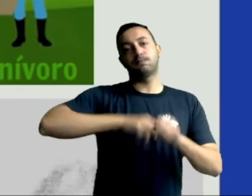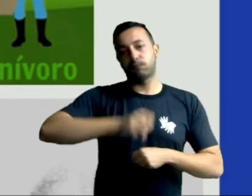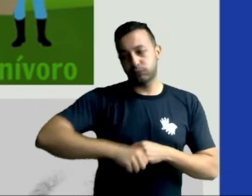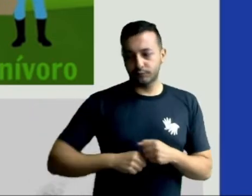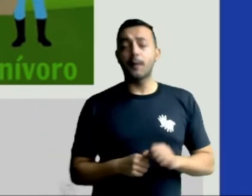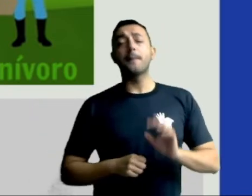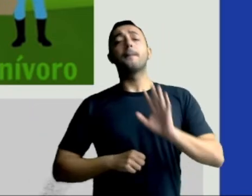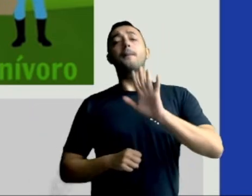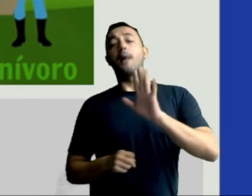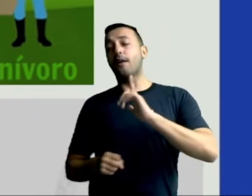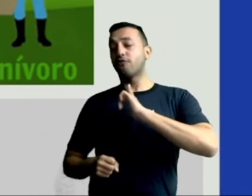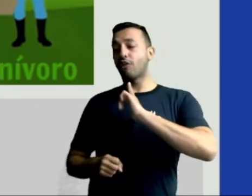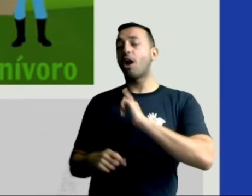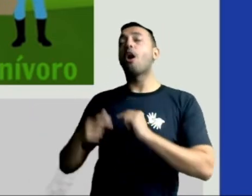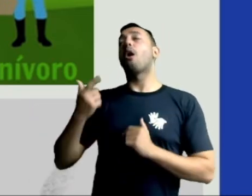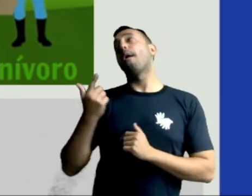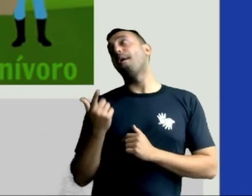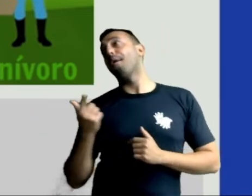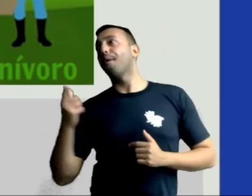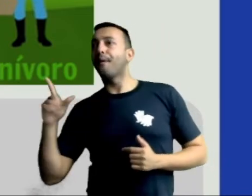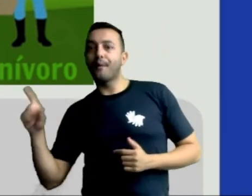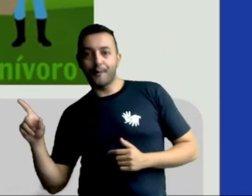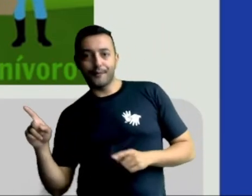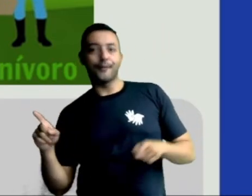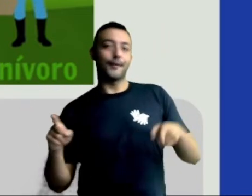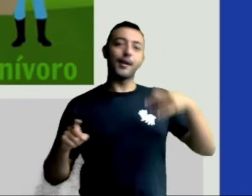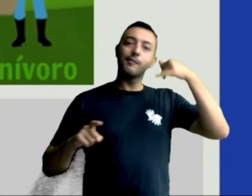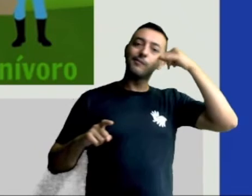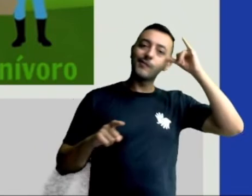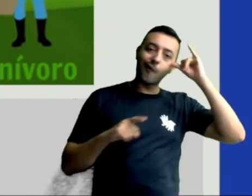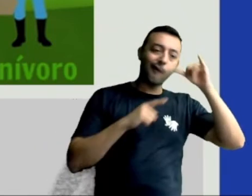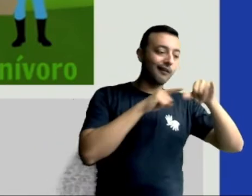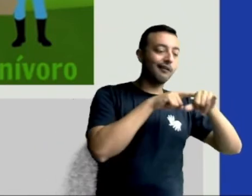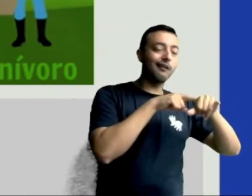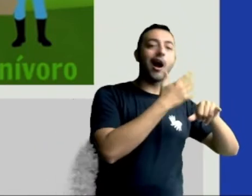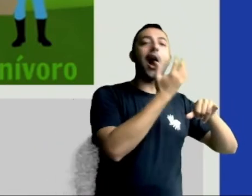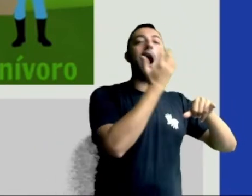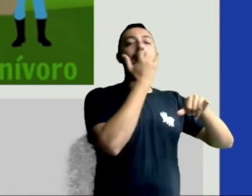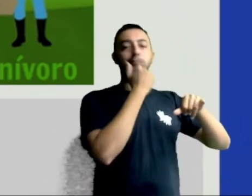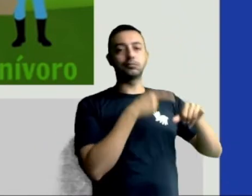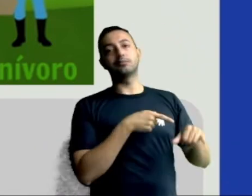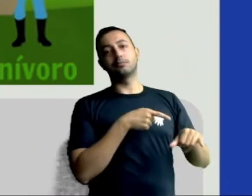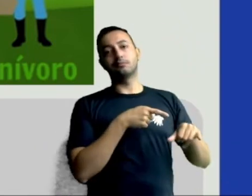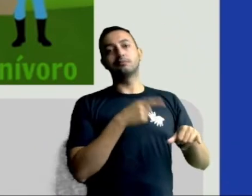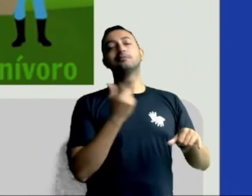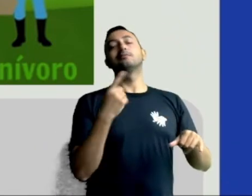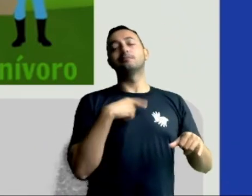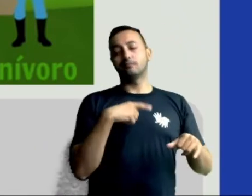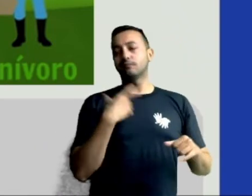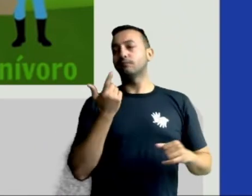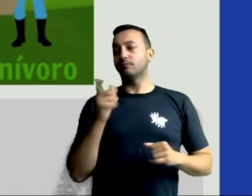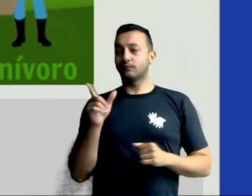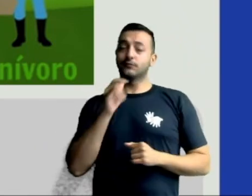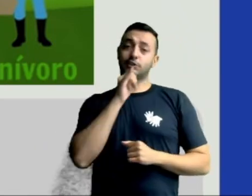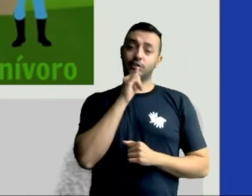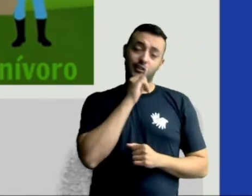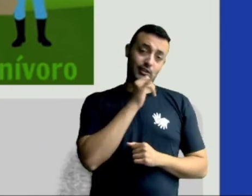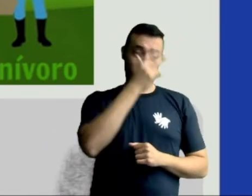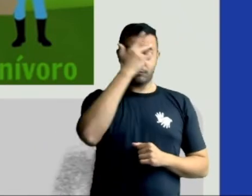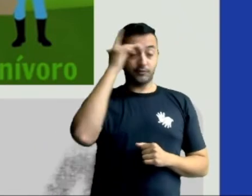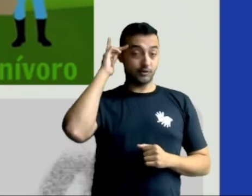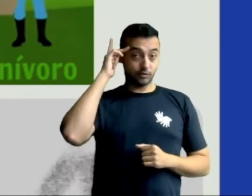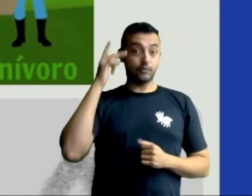tem ainda um outro ser vivo que se alimenta da vaca. Existem outros dois seres vivos. Por exemplo, o